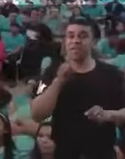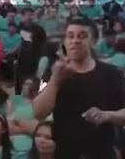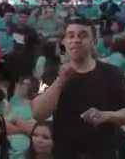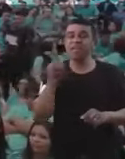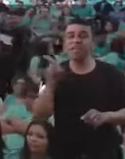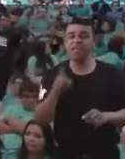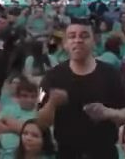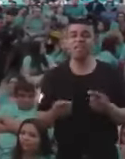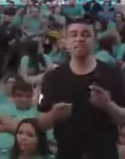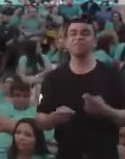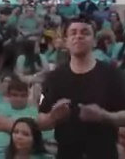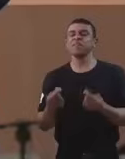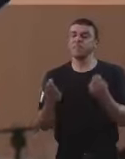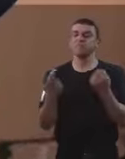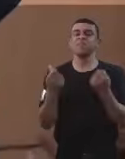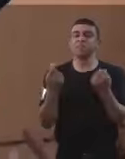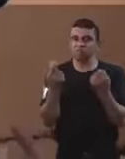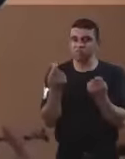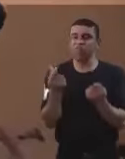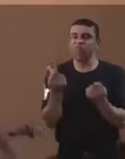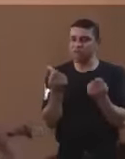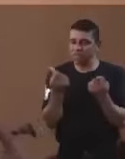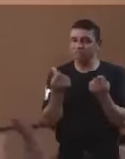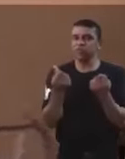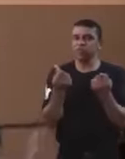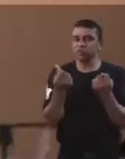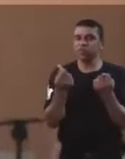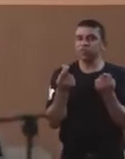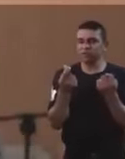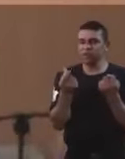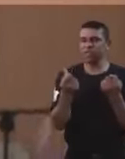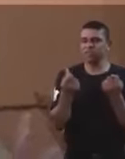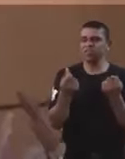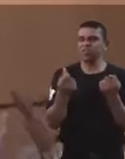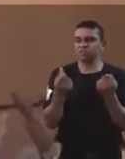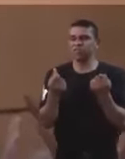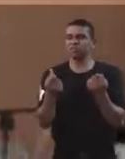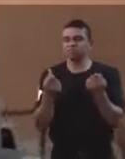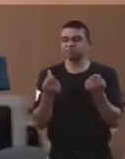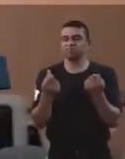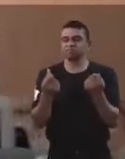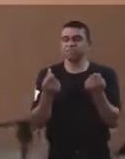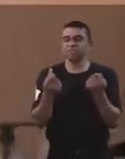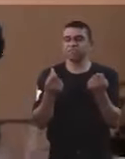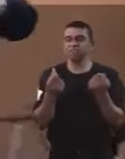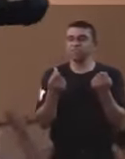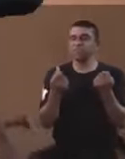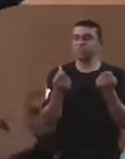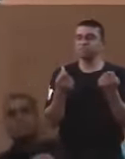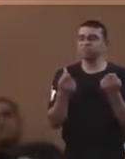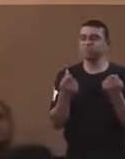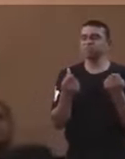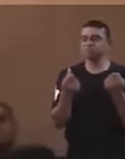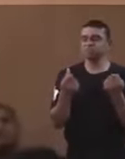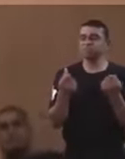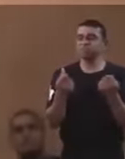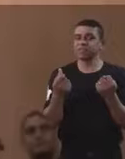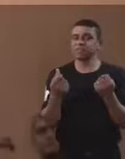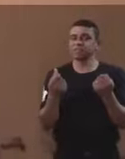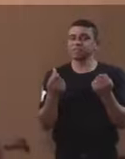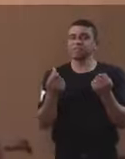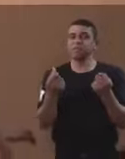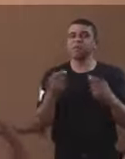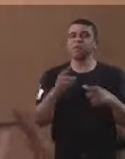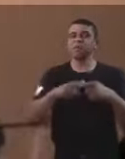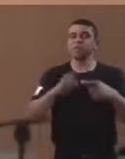o venderam. Por amor ao dinheiro, Geazi mentiu em nome de Eliseu e recebeu a lepra. Perdão,